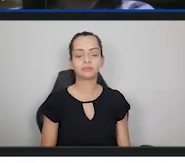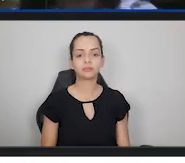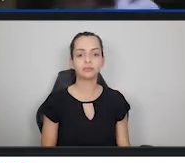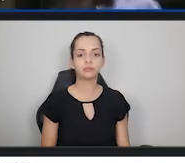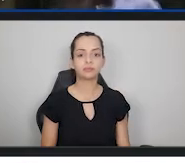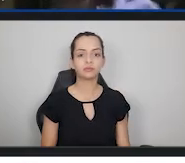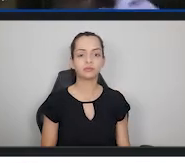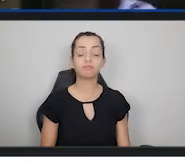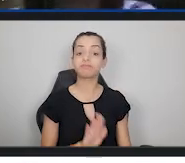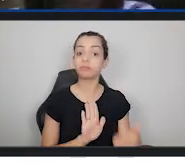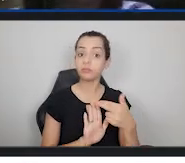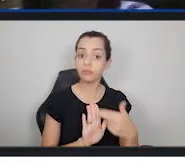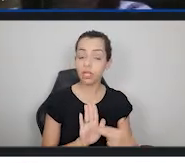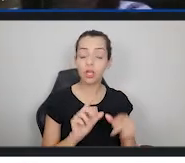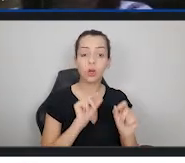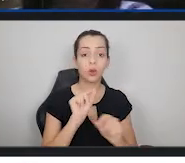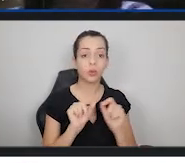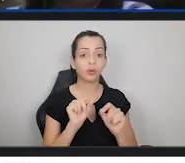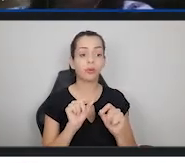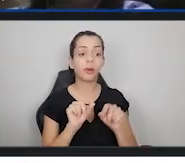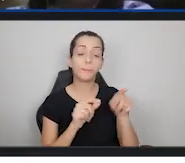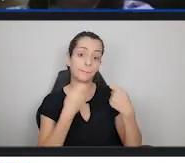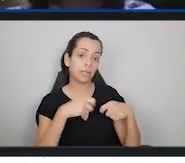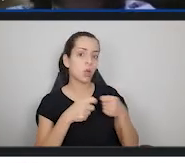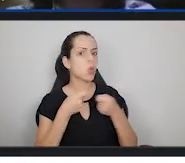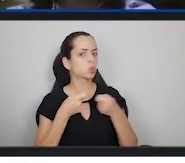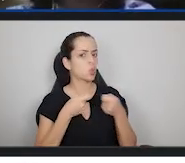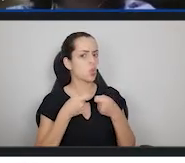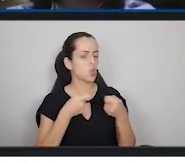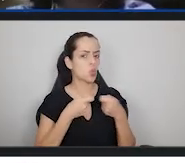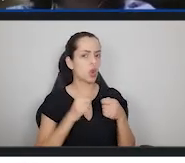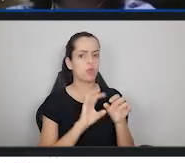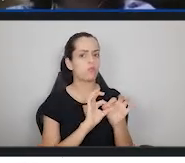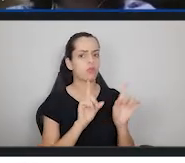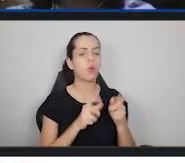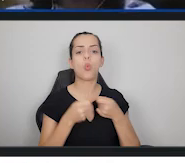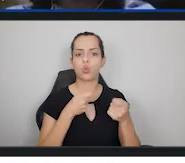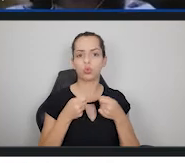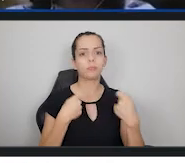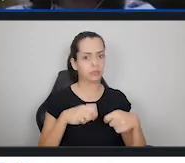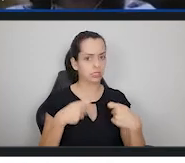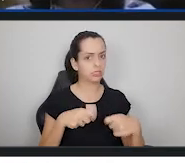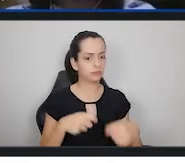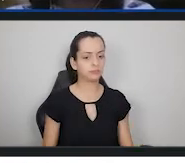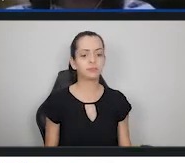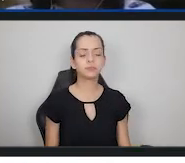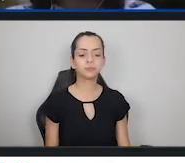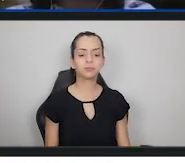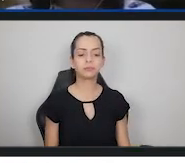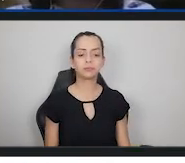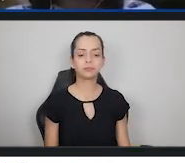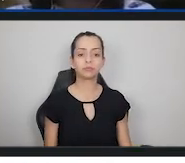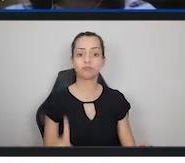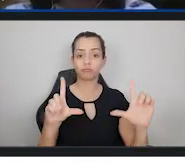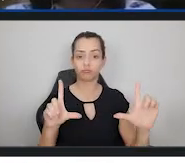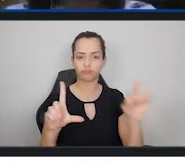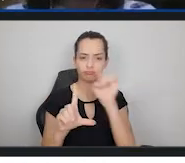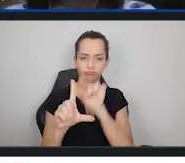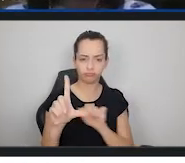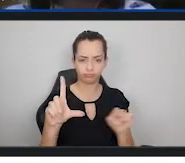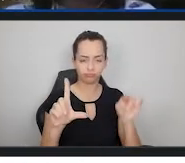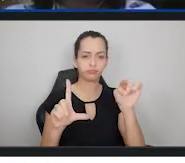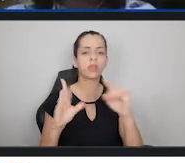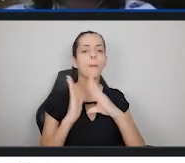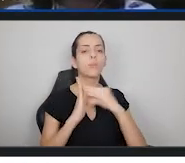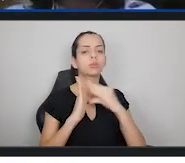para o sistema e elevava o nível de tensão no momento e no horário de ponta. Era bem interessante esse efeito. Mas,